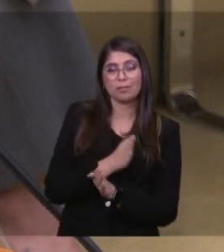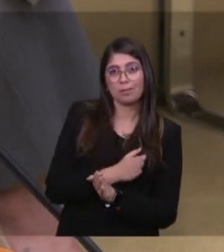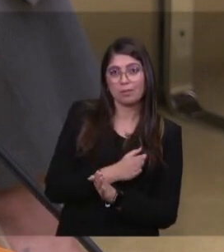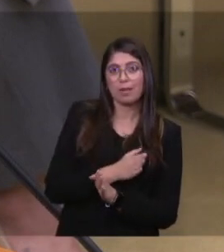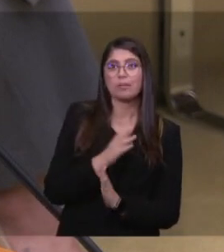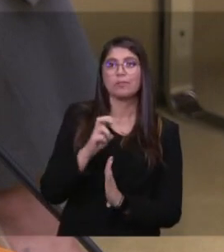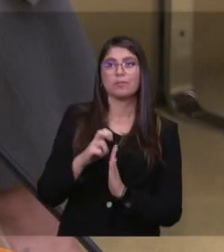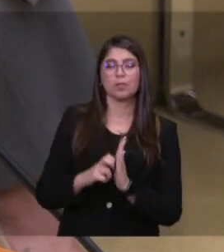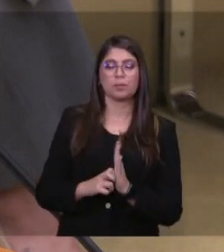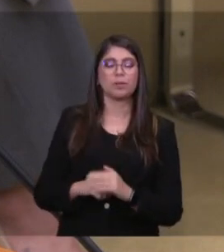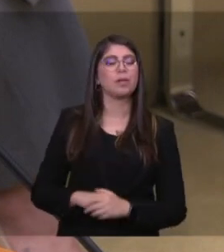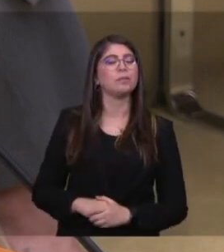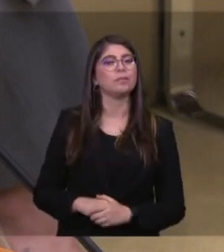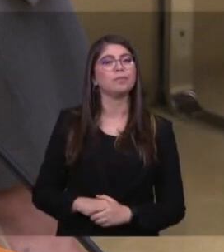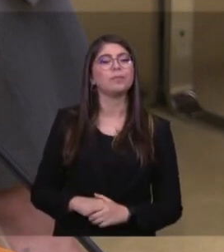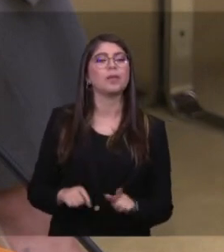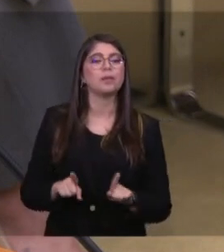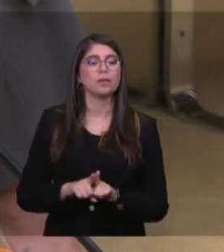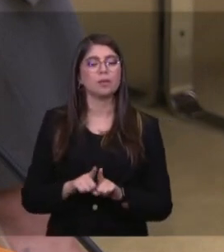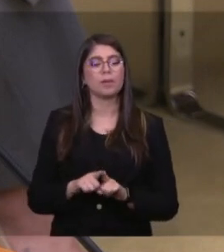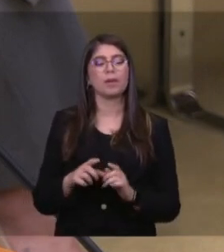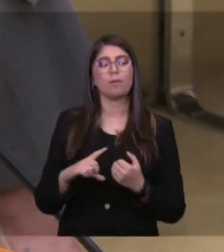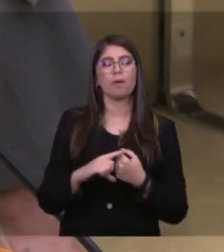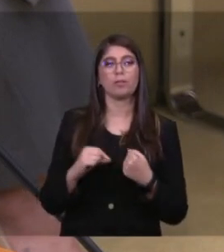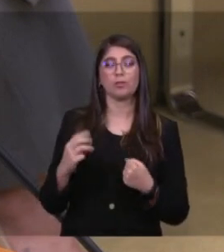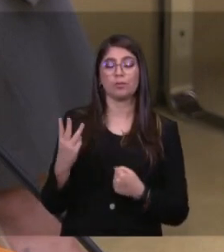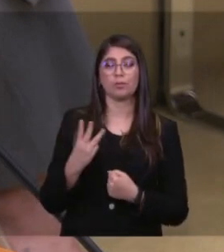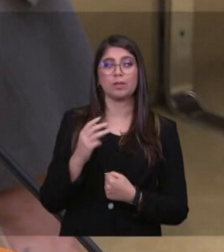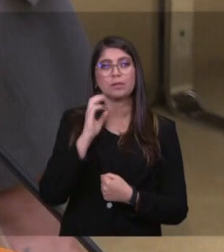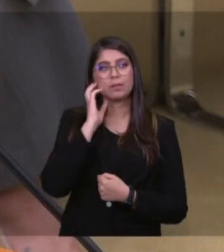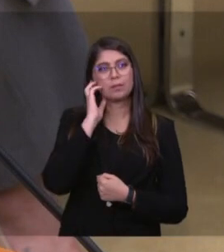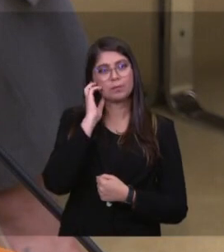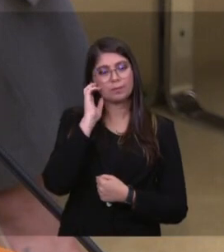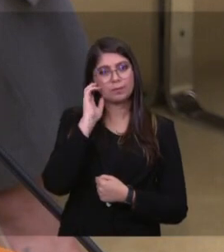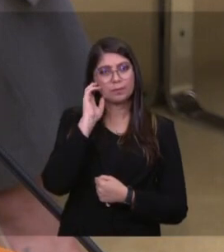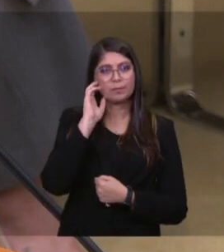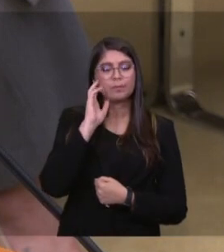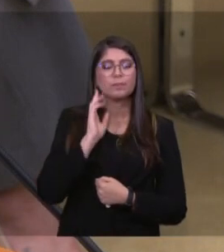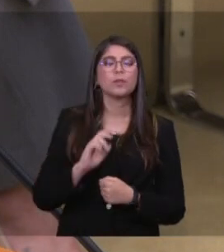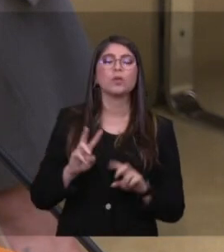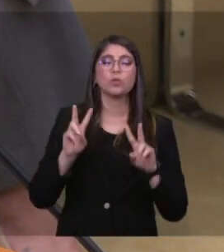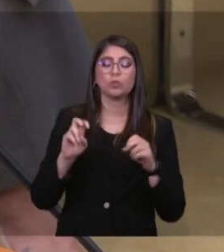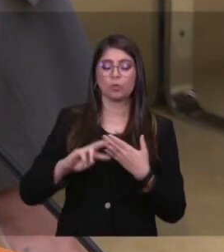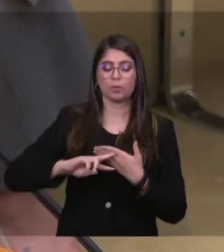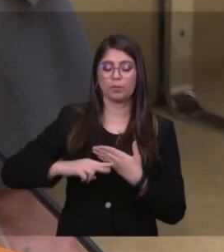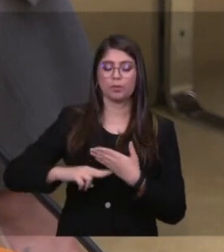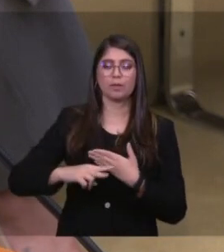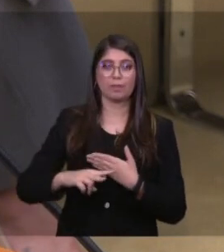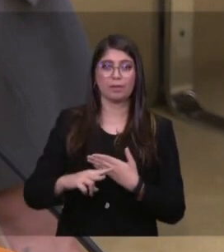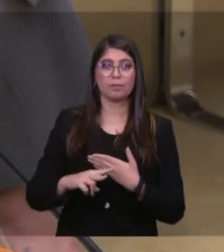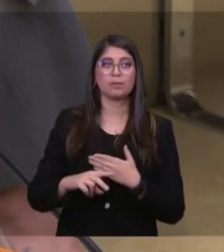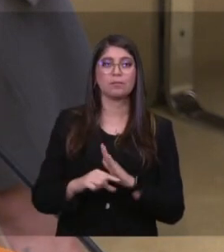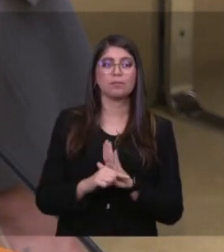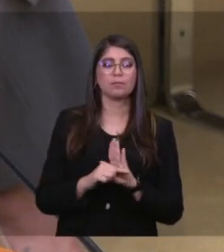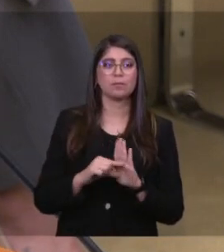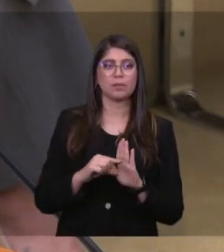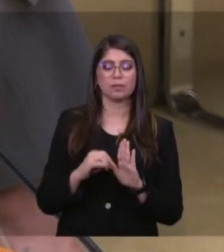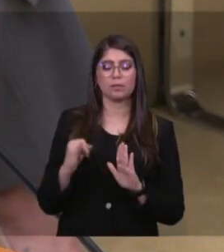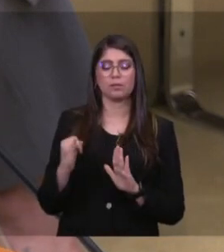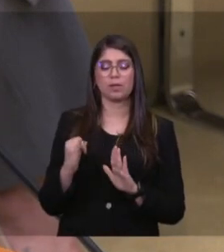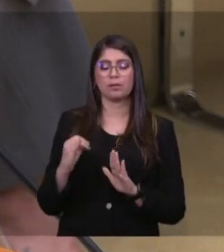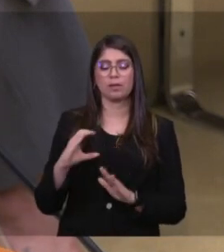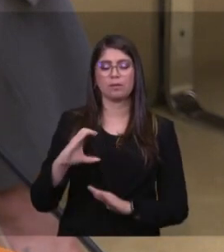tributária, ao fazer incluir no artigo 3º quanto aos efeitos o disposto na linha C do inciso